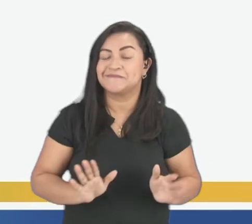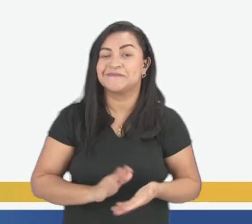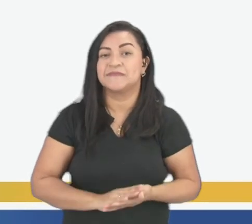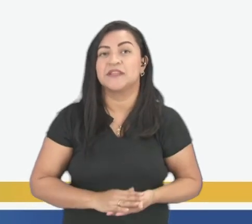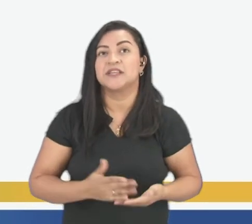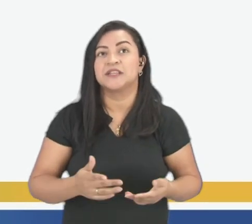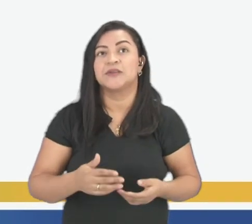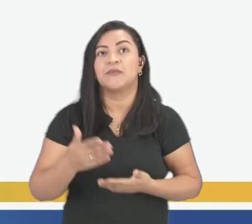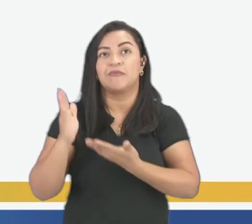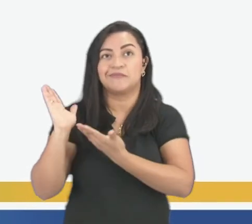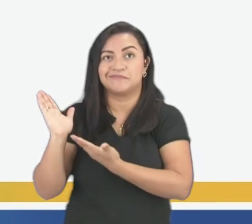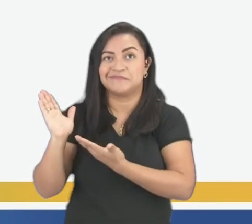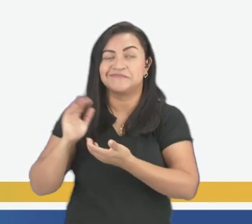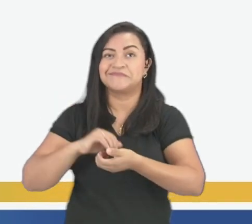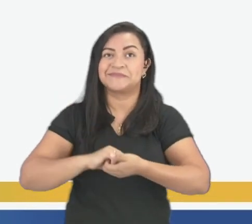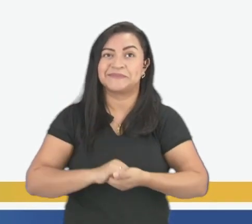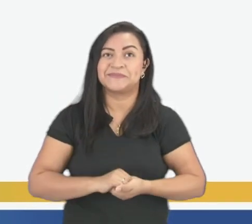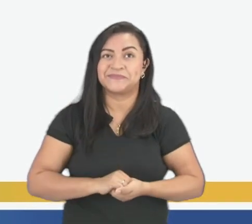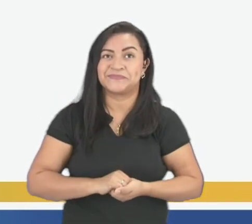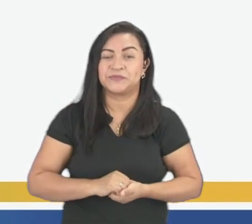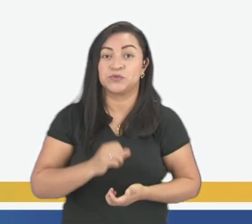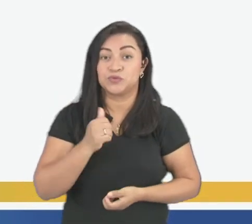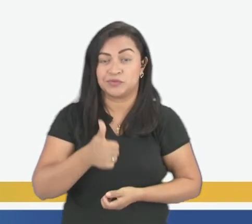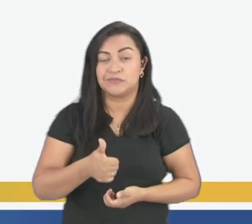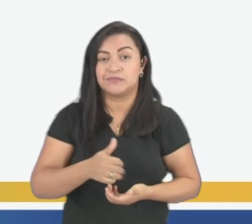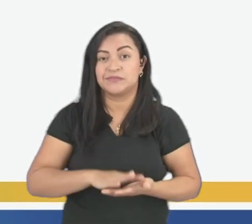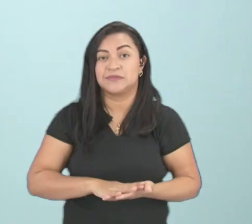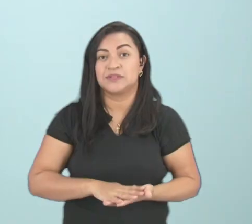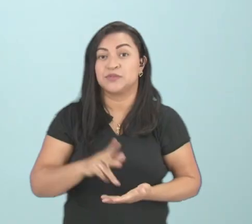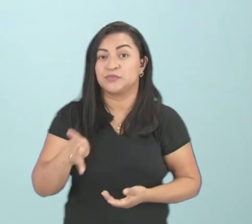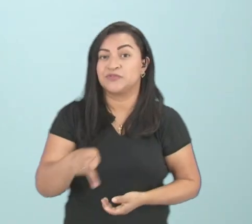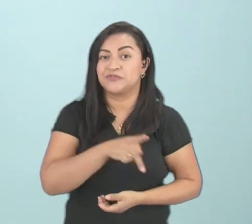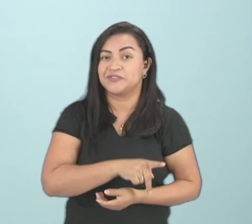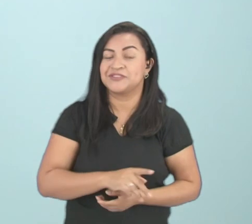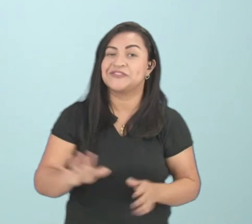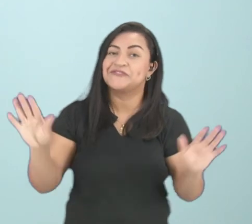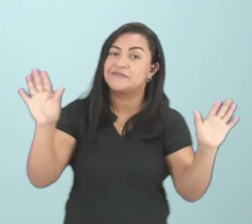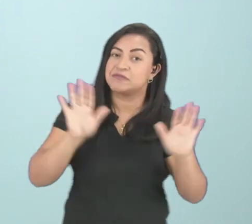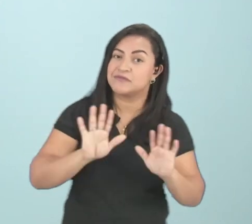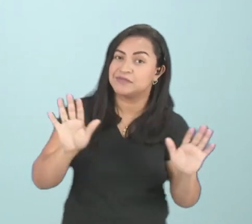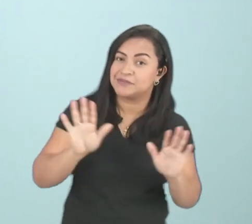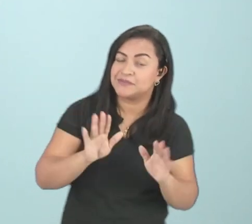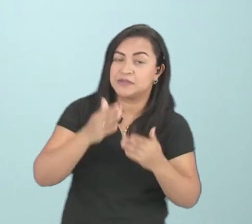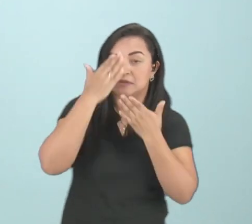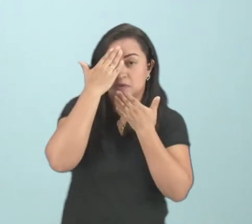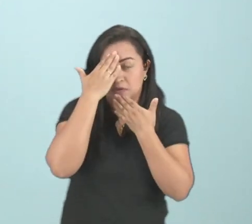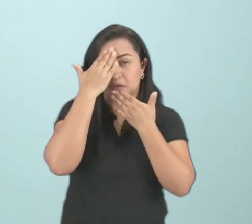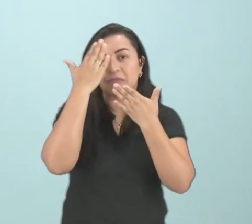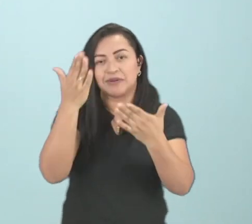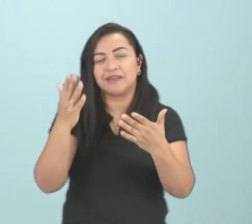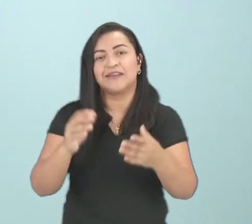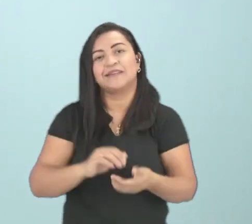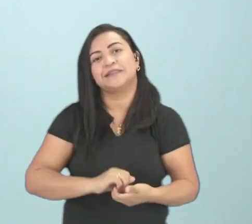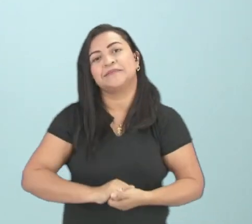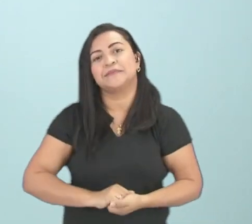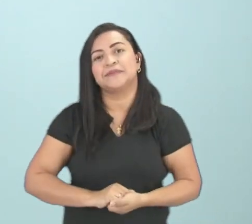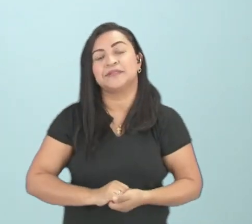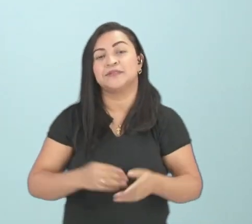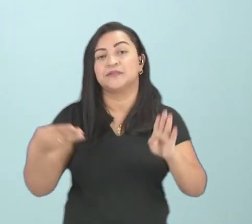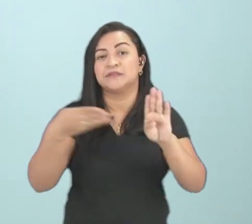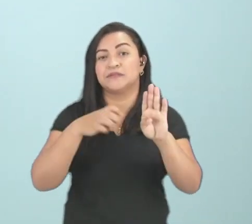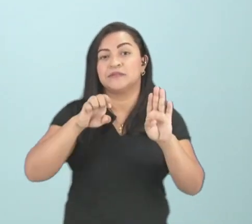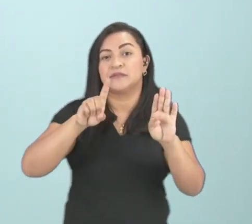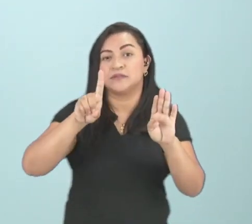forma correta está aí. Tudo bem? O professor César vai ficar por aqui. Obrigado pela atenção de vocês.